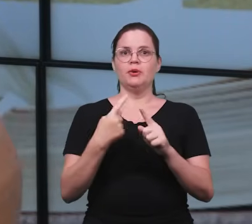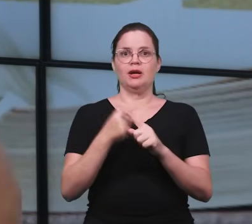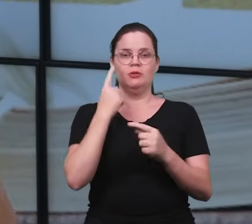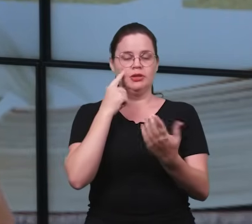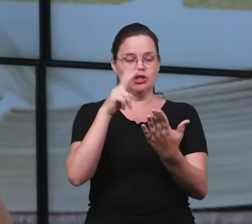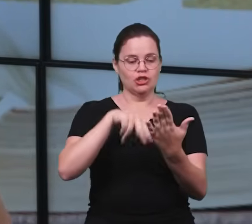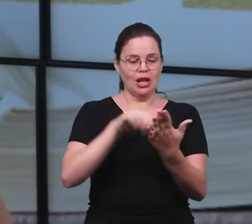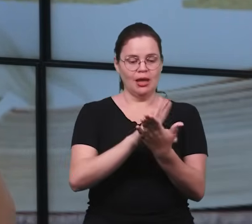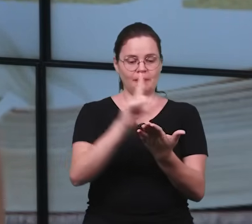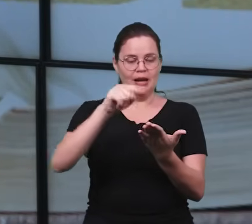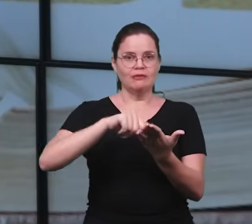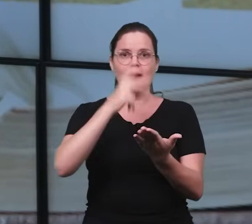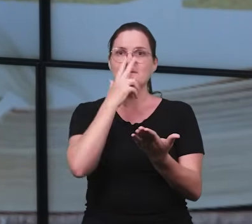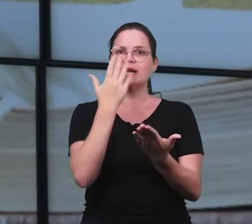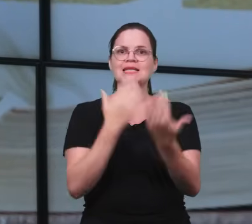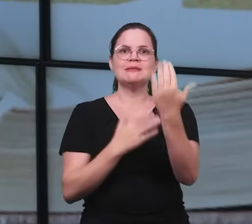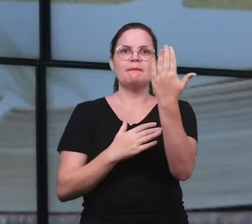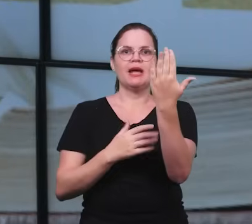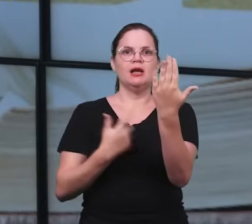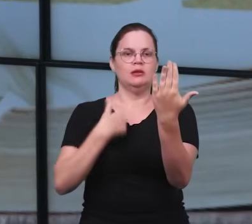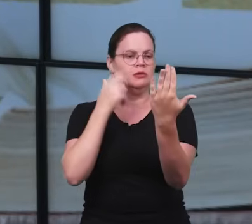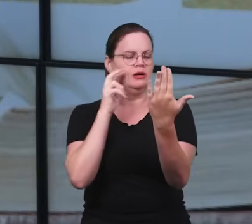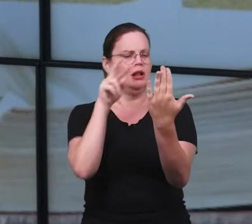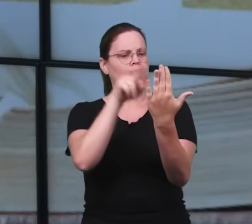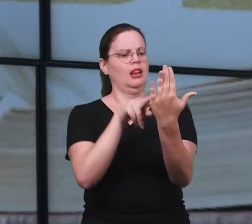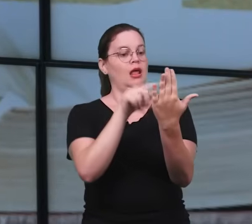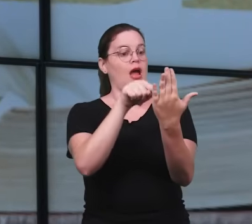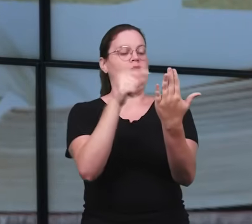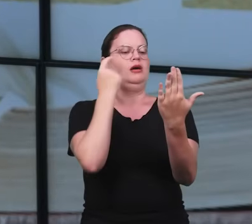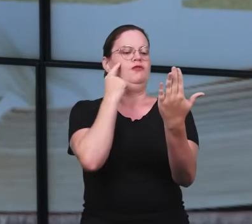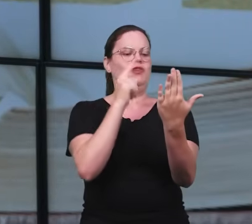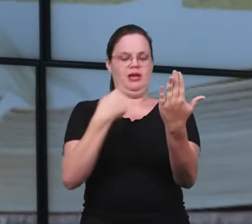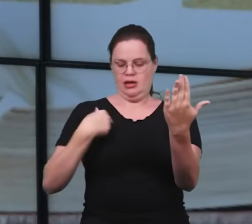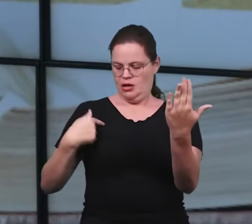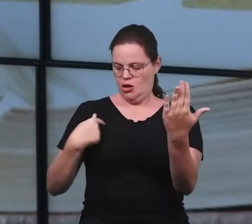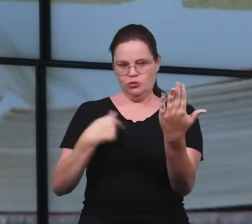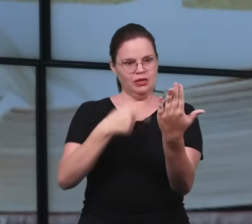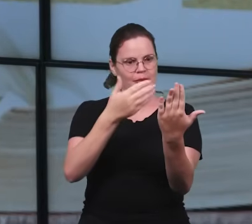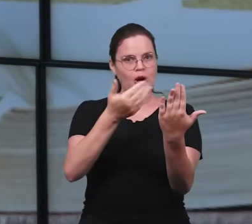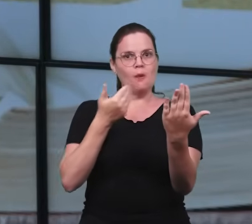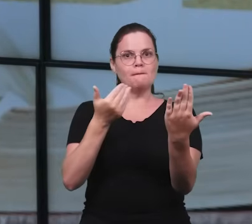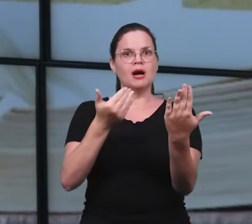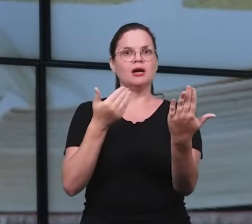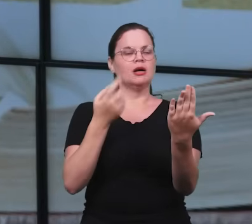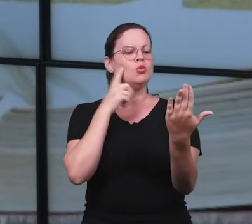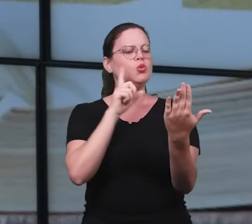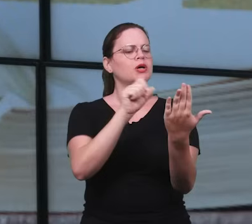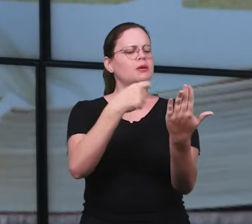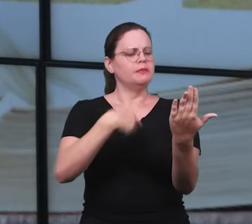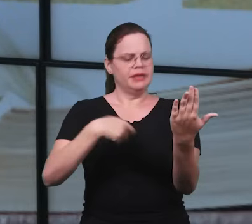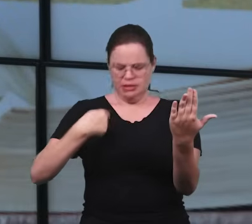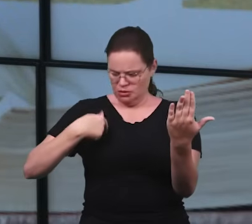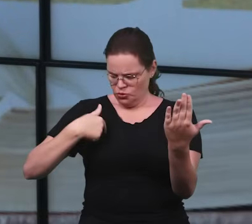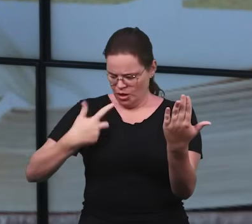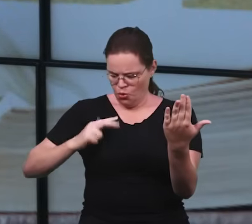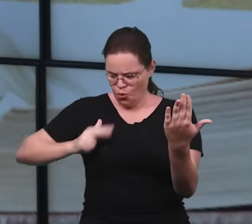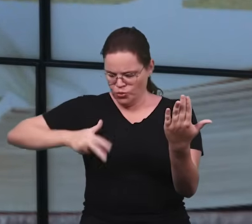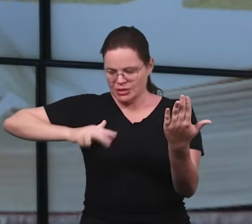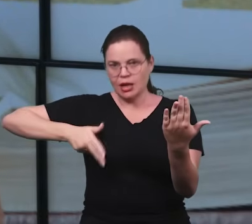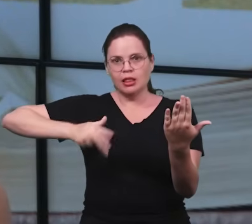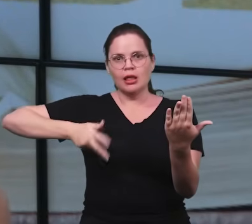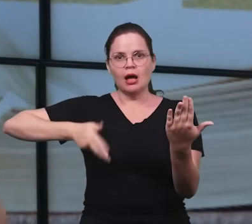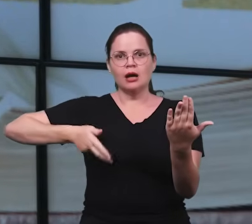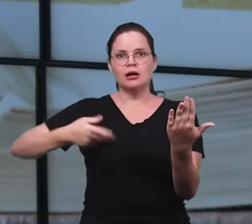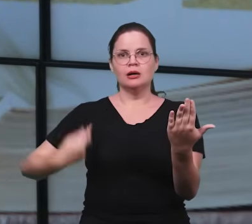nos deparamos com o espelho, nós vemos o que está no lugar e o que está fora do lugar, o que precisa melhorar. Então,